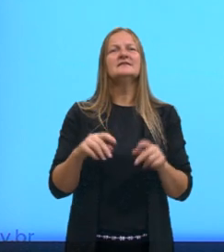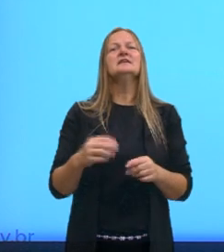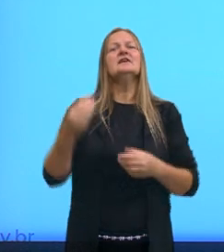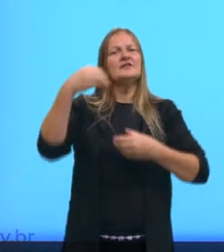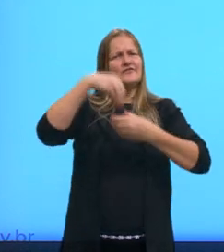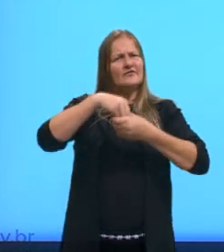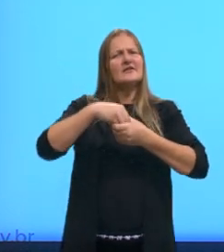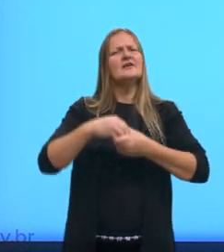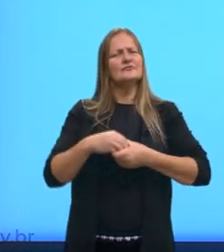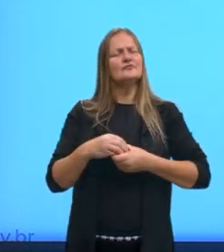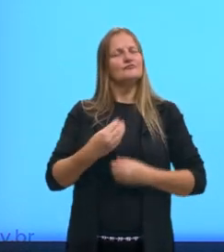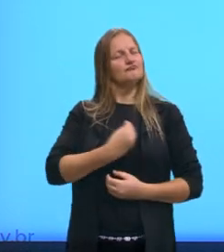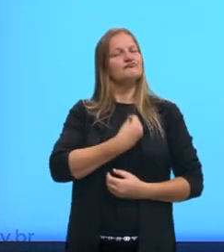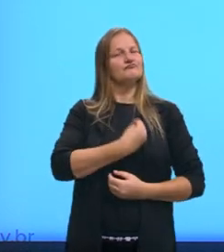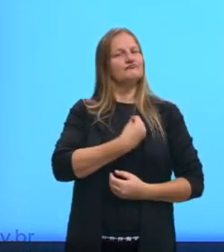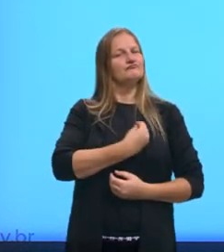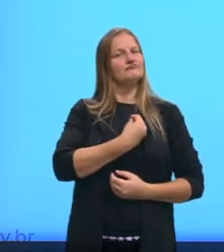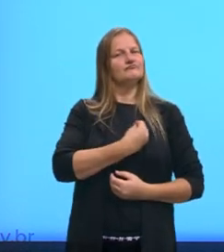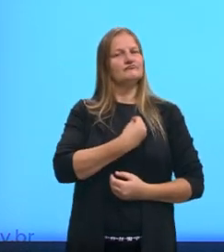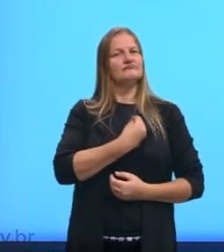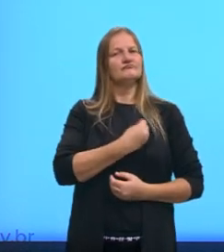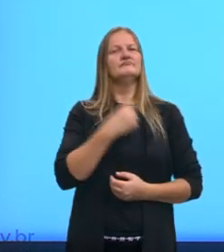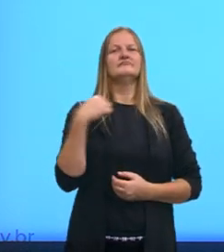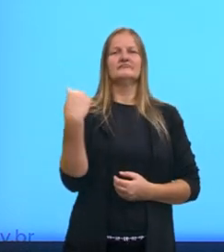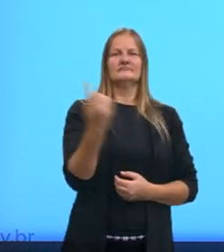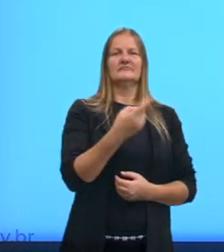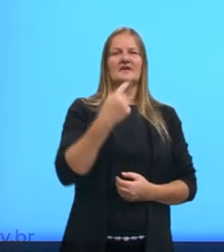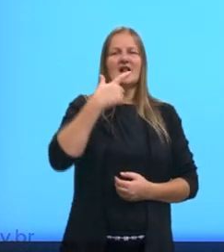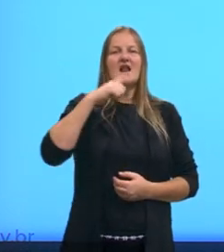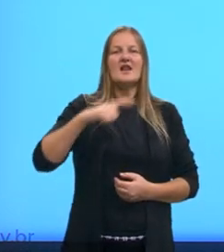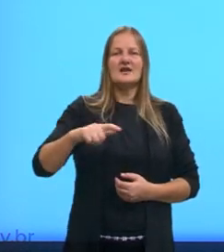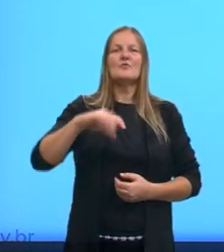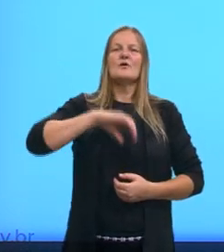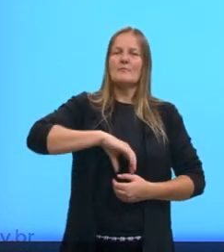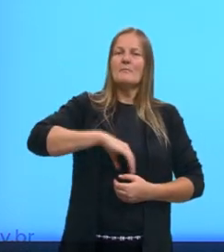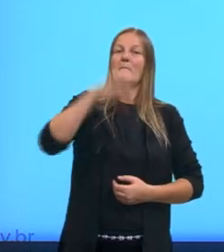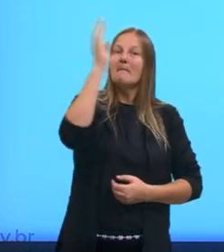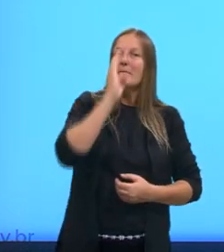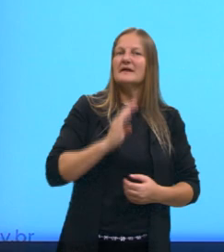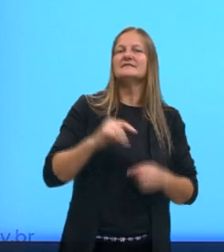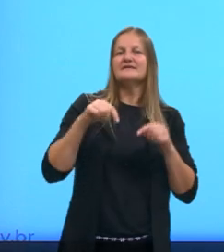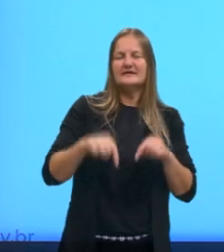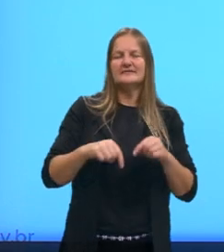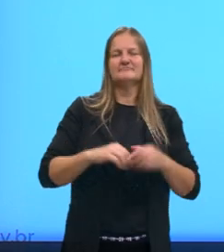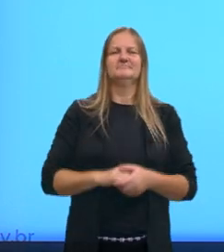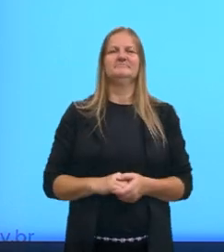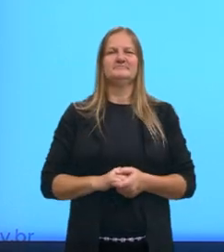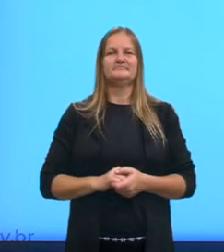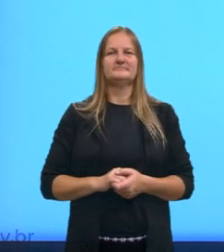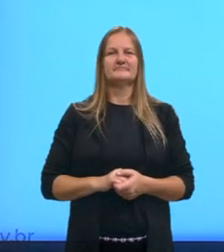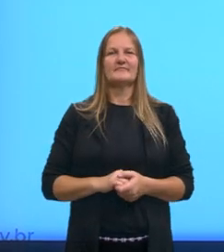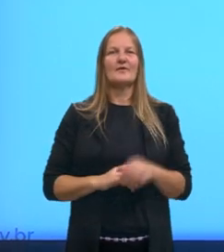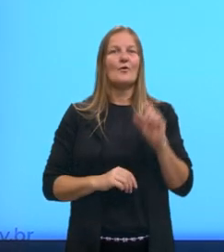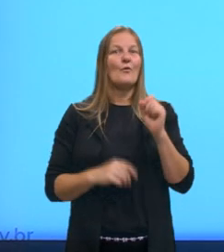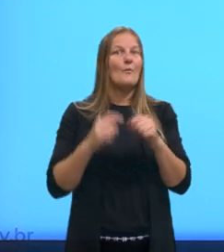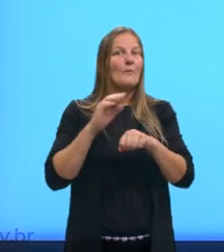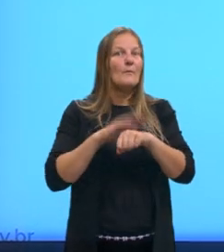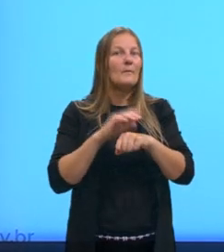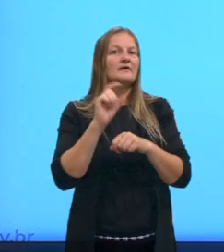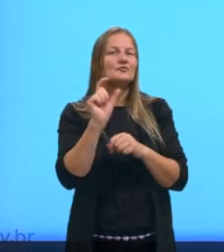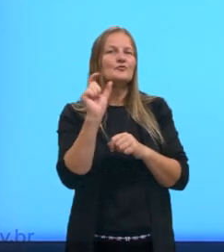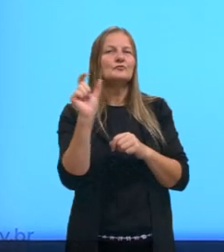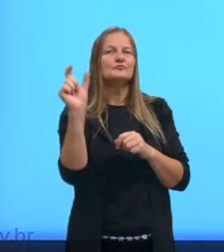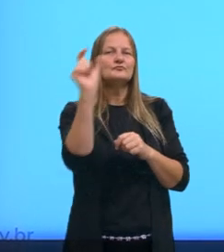elas estão inseridas e na língua brasileira na língua portuguesa vamos ver então